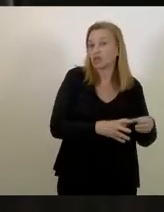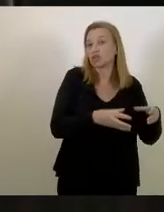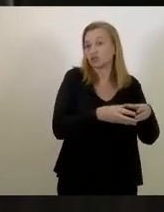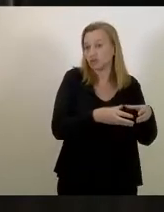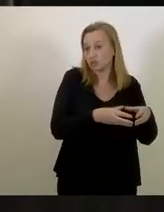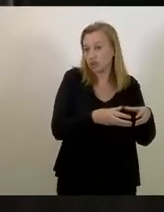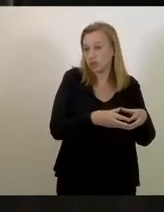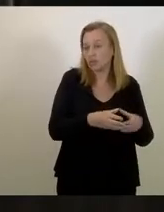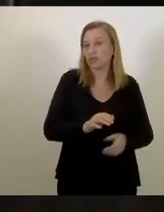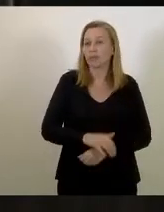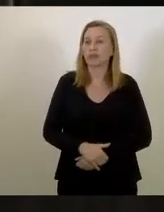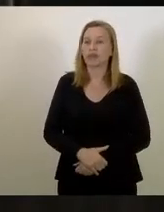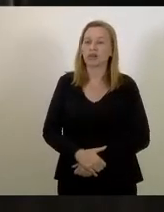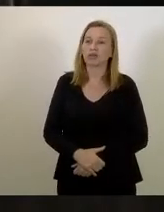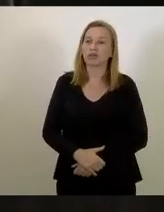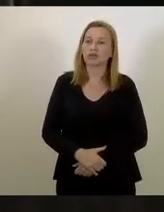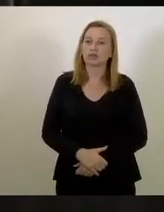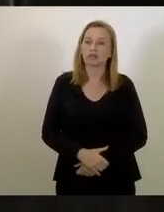comissões